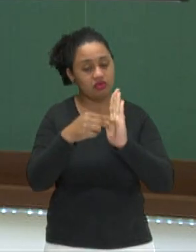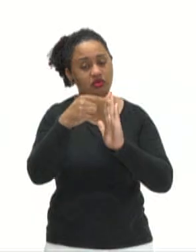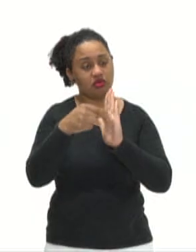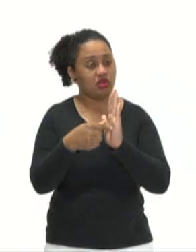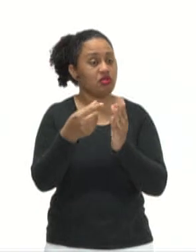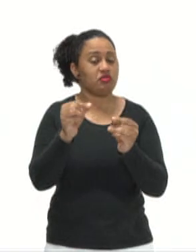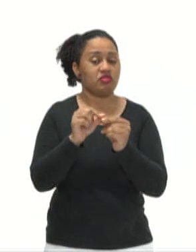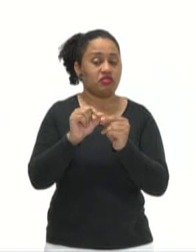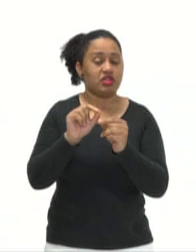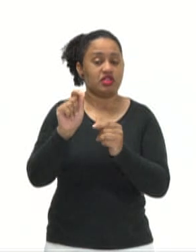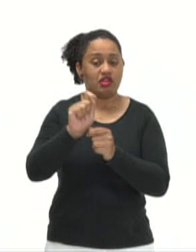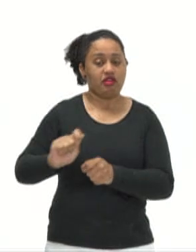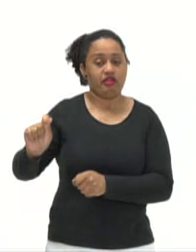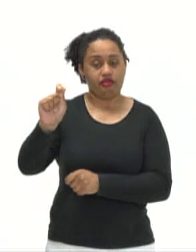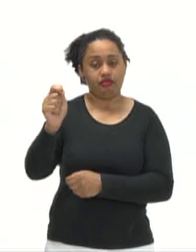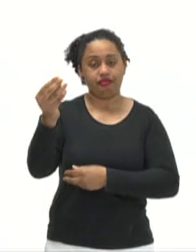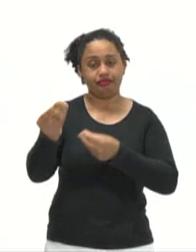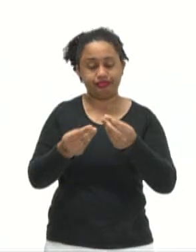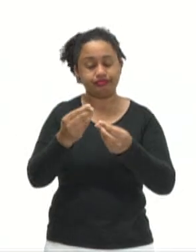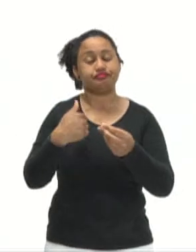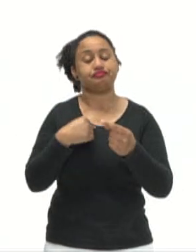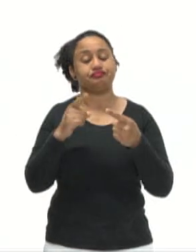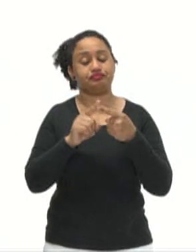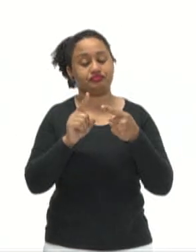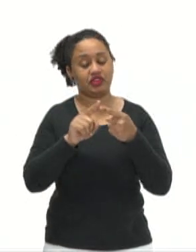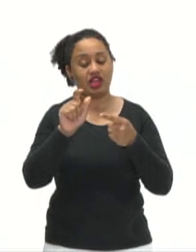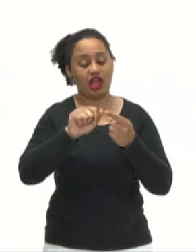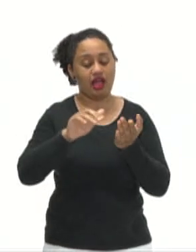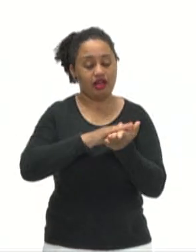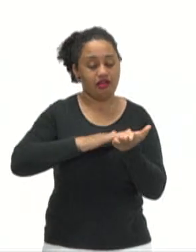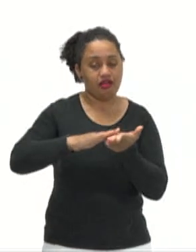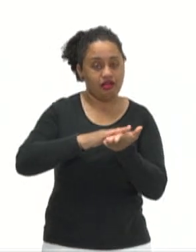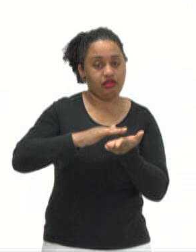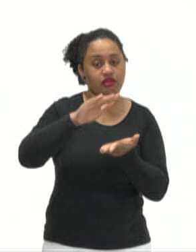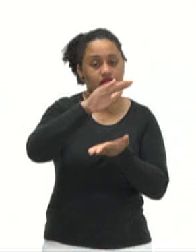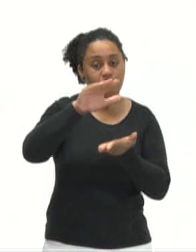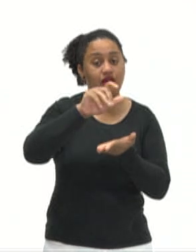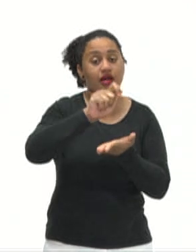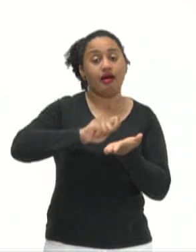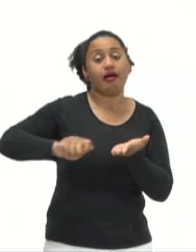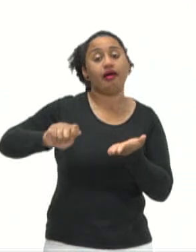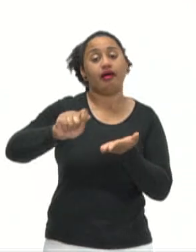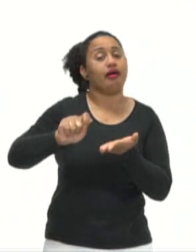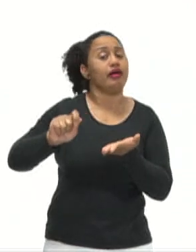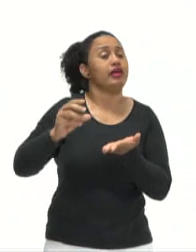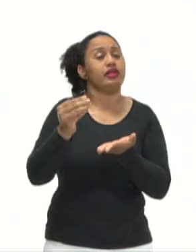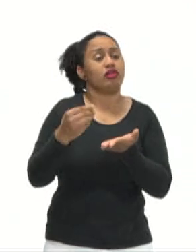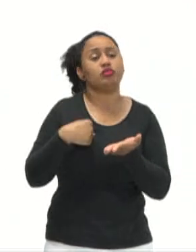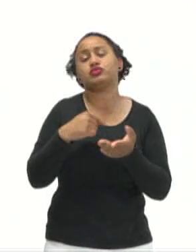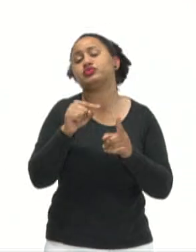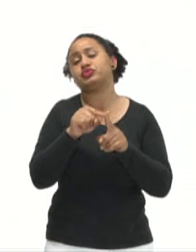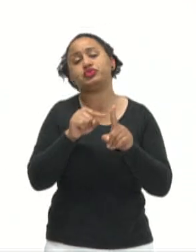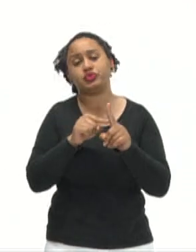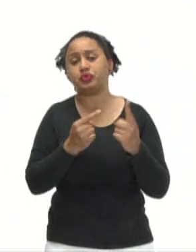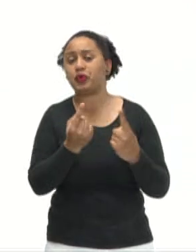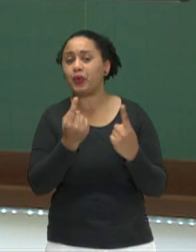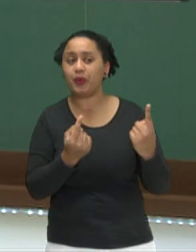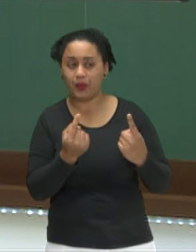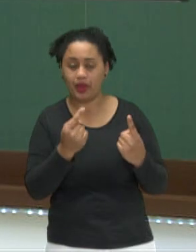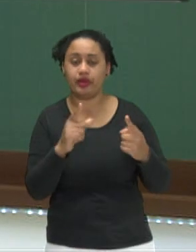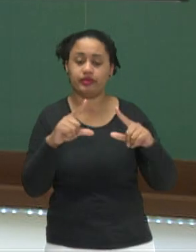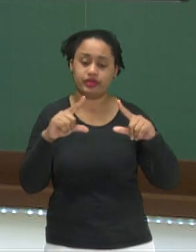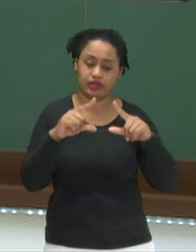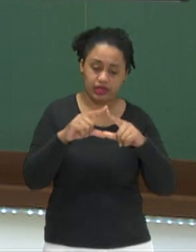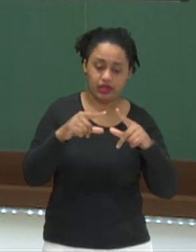lá. Primeiro, a gente precisa ver a área da base, ou seja, a gente precisa ver qual é o formato do polígono da